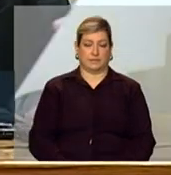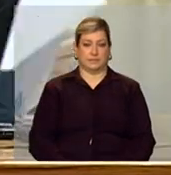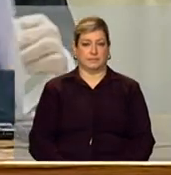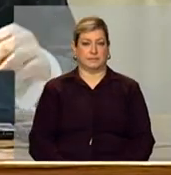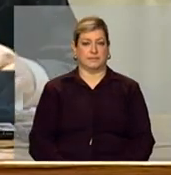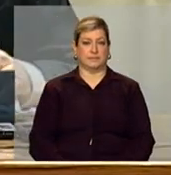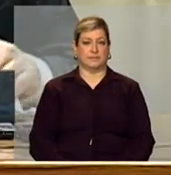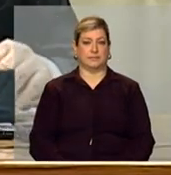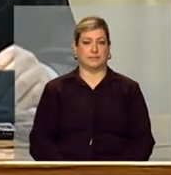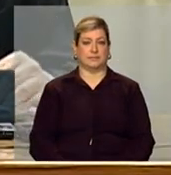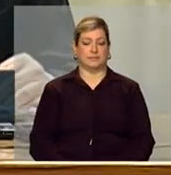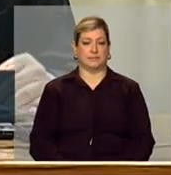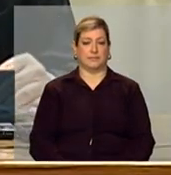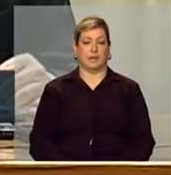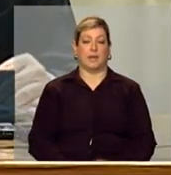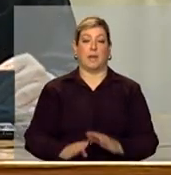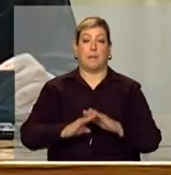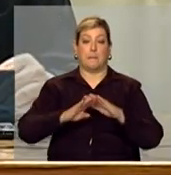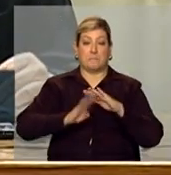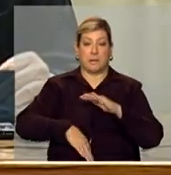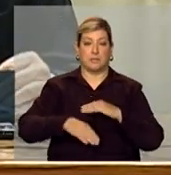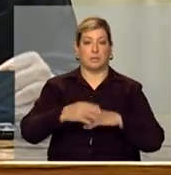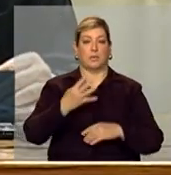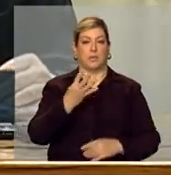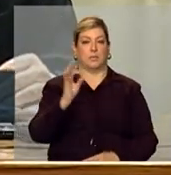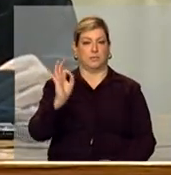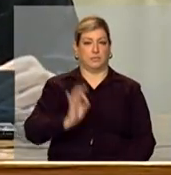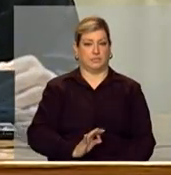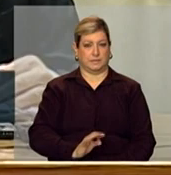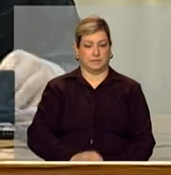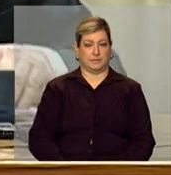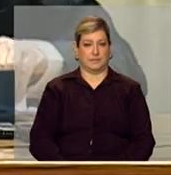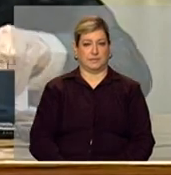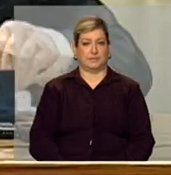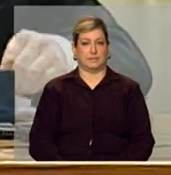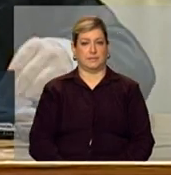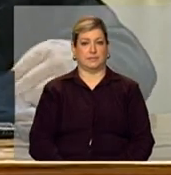4% - 4% - 4%